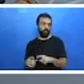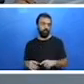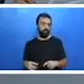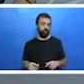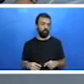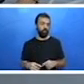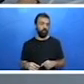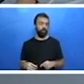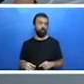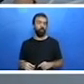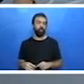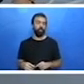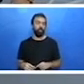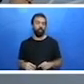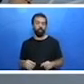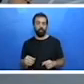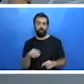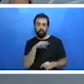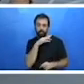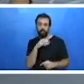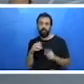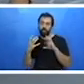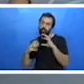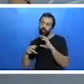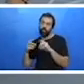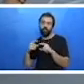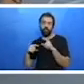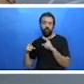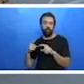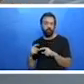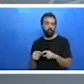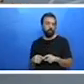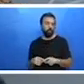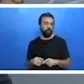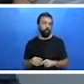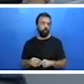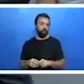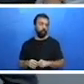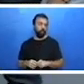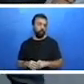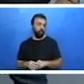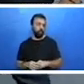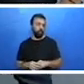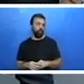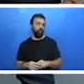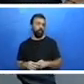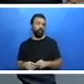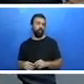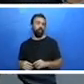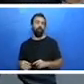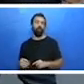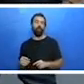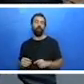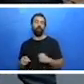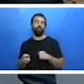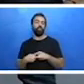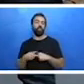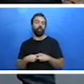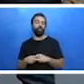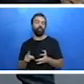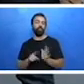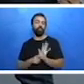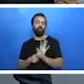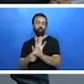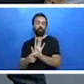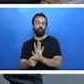é agoreiro. Quando os bichos falavam, Anum era o seresteiro. Que verbos indicam as ações dos